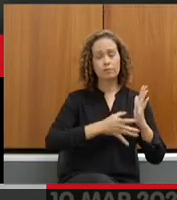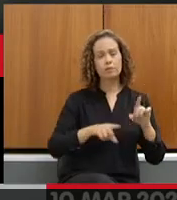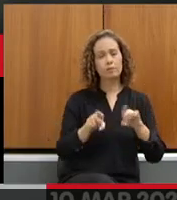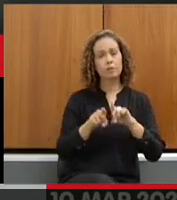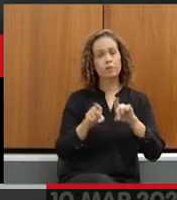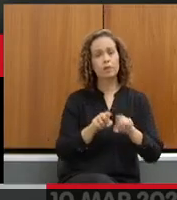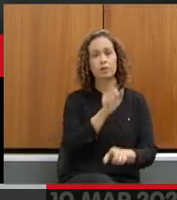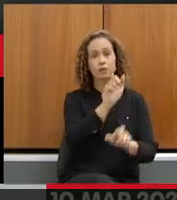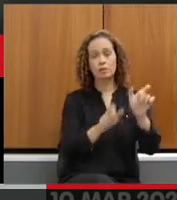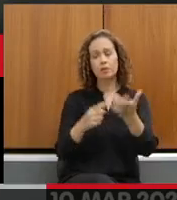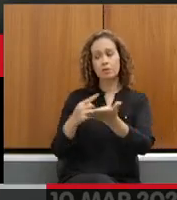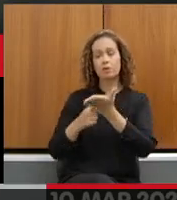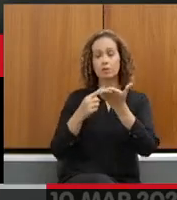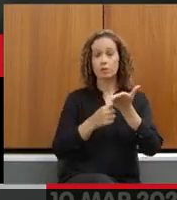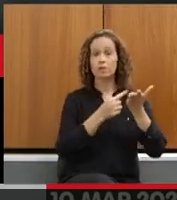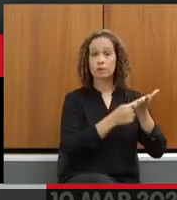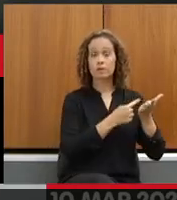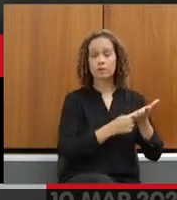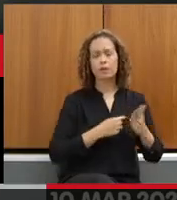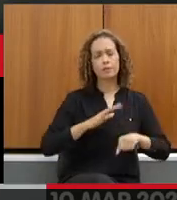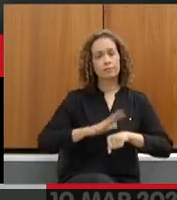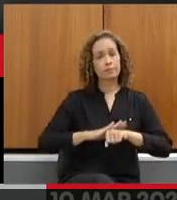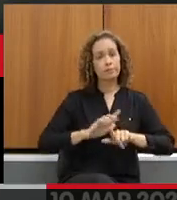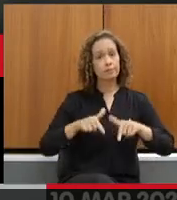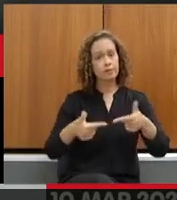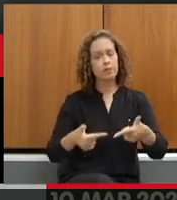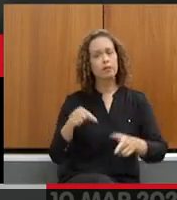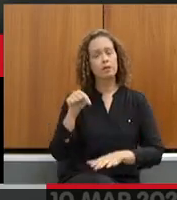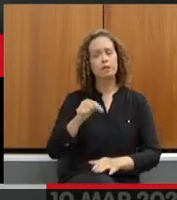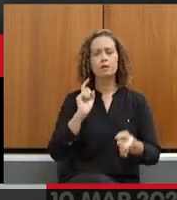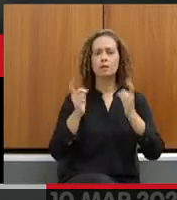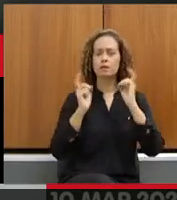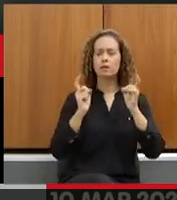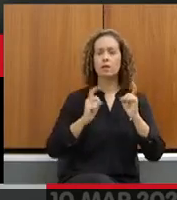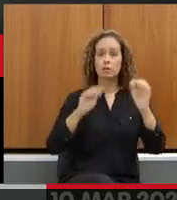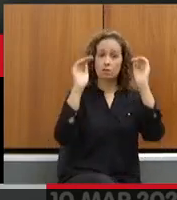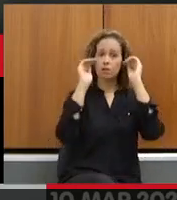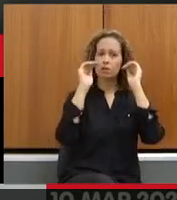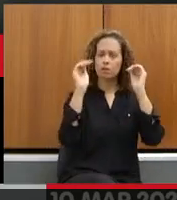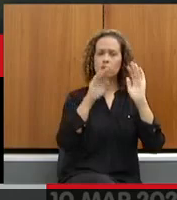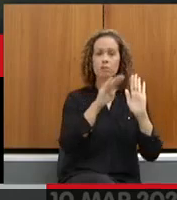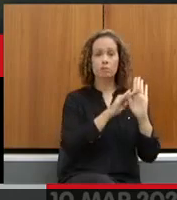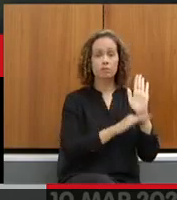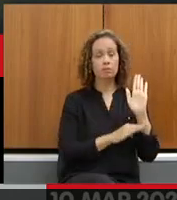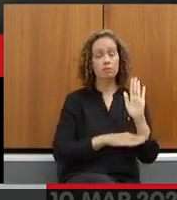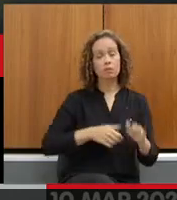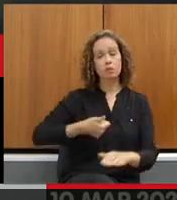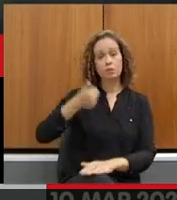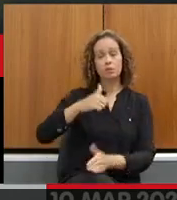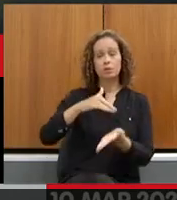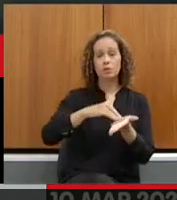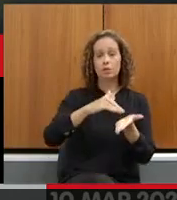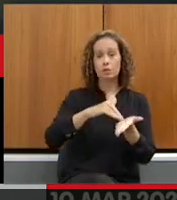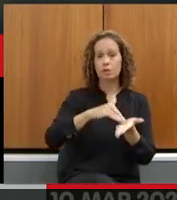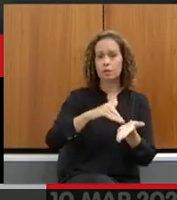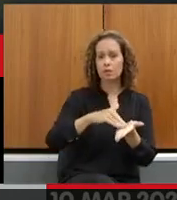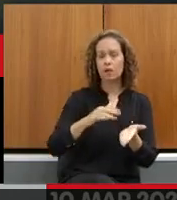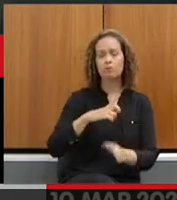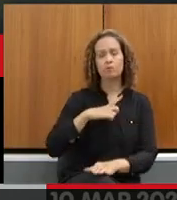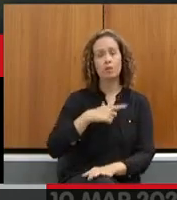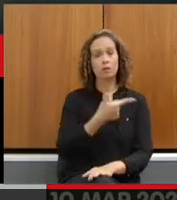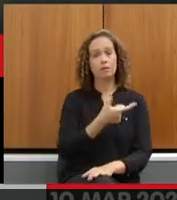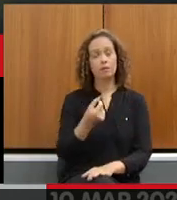aos convidados que os atos dessa reunião obedeceram a seguinte ordem um secretário disporá de até